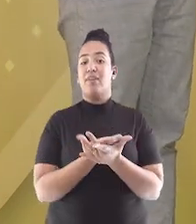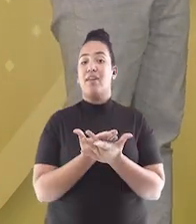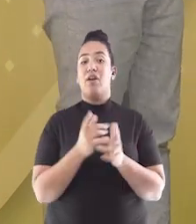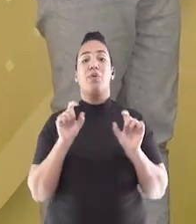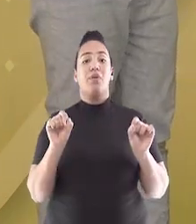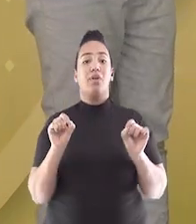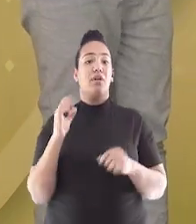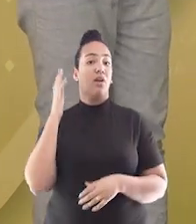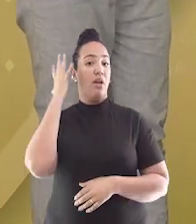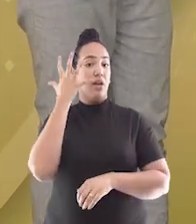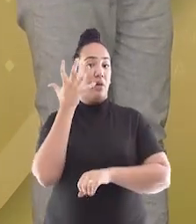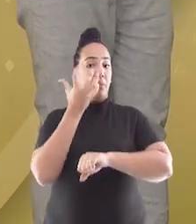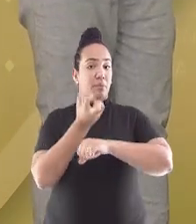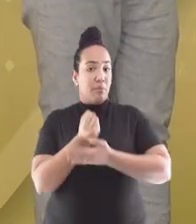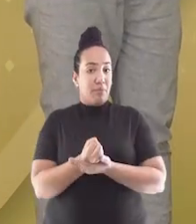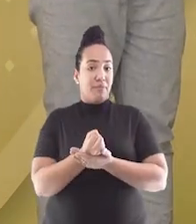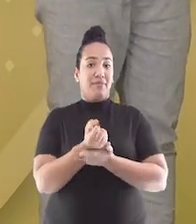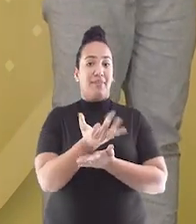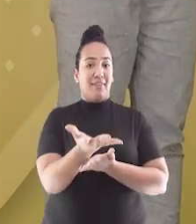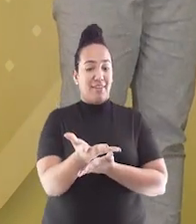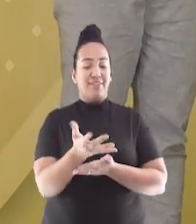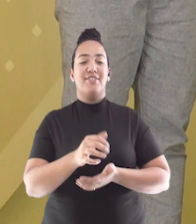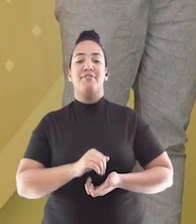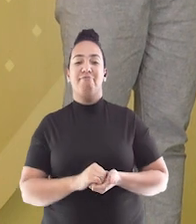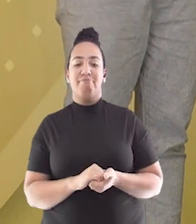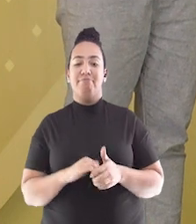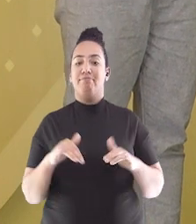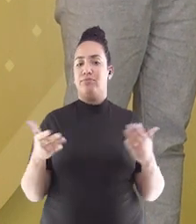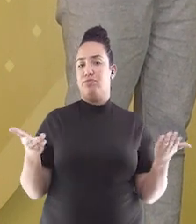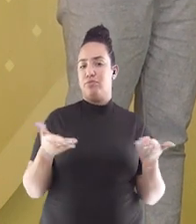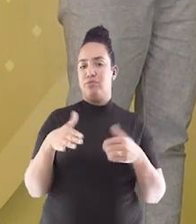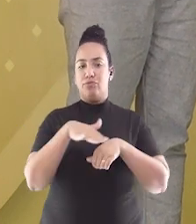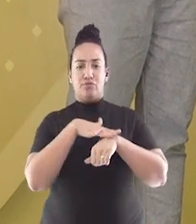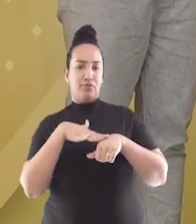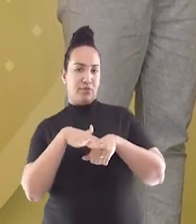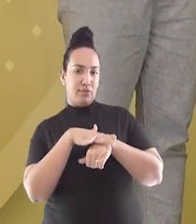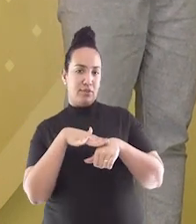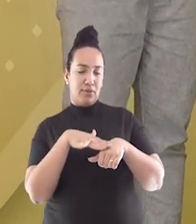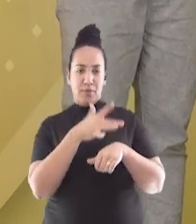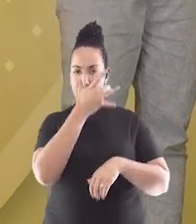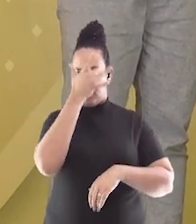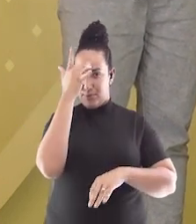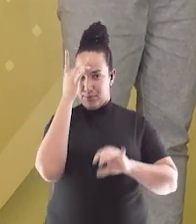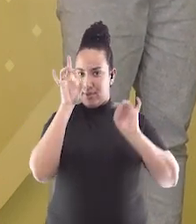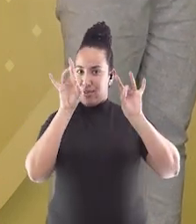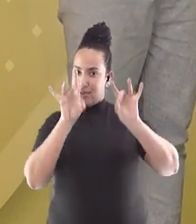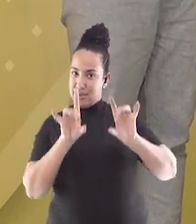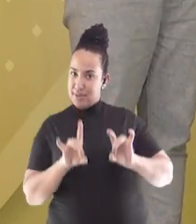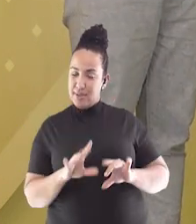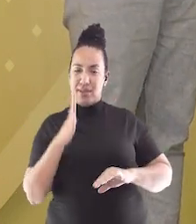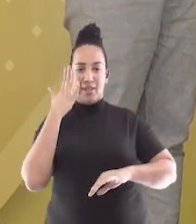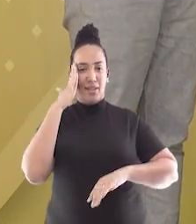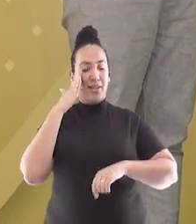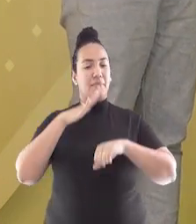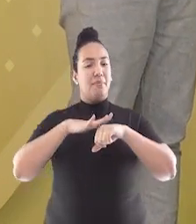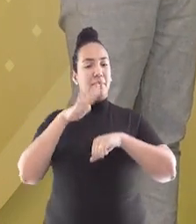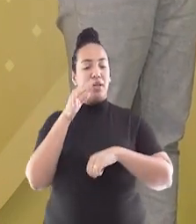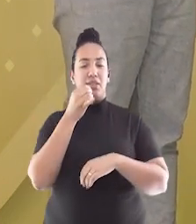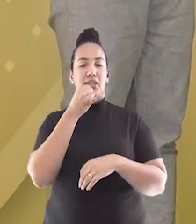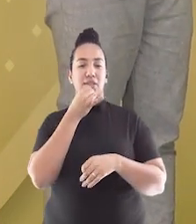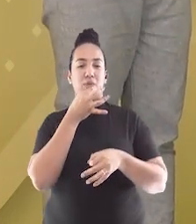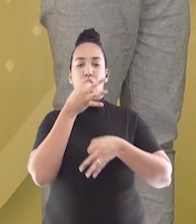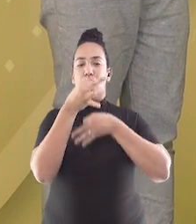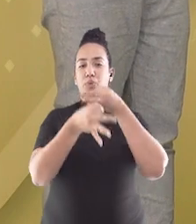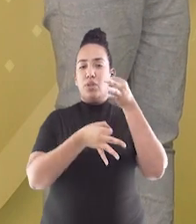hoje é podcast na TV. Nós vamos bater um papo com convidados muito especiais para sabermos mais da opinião